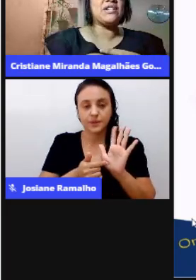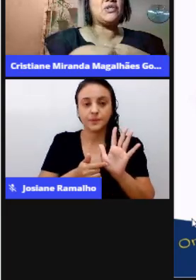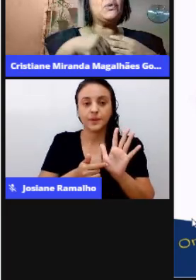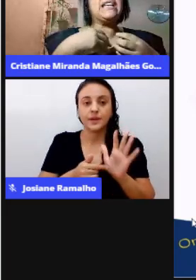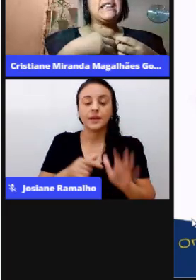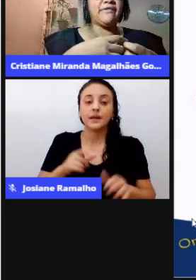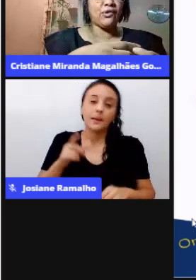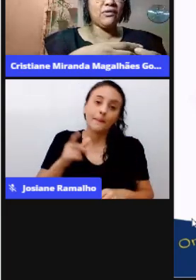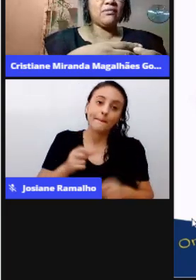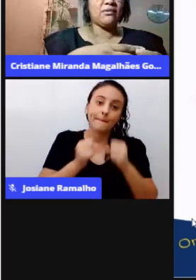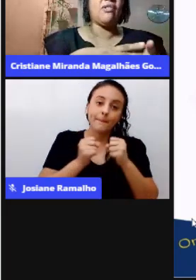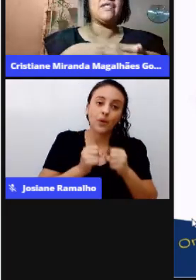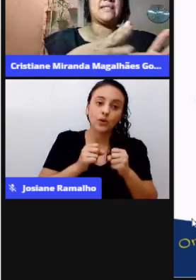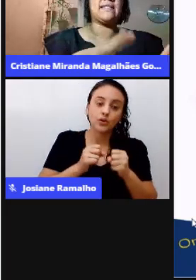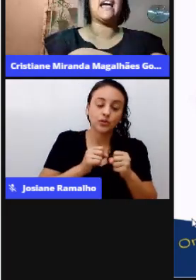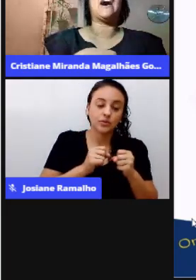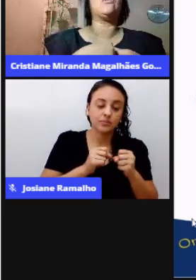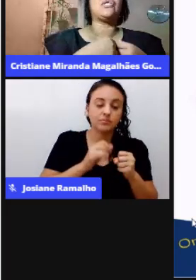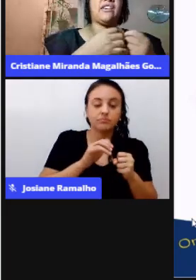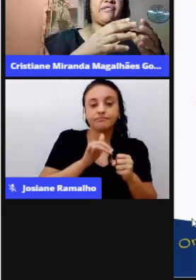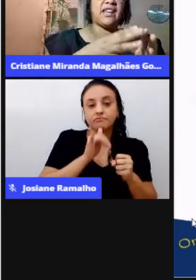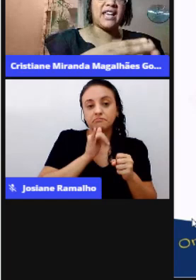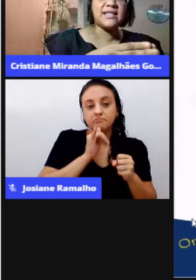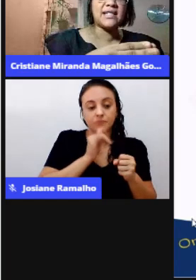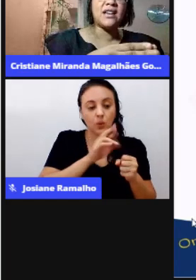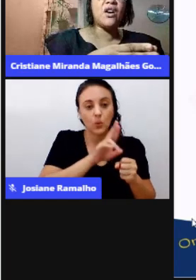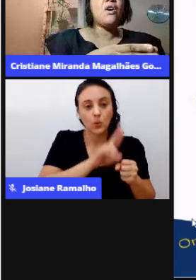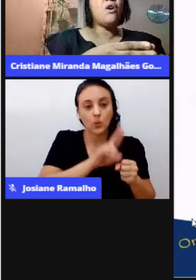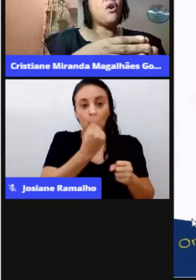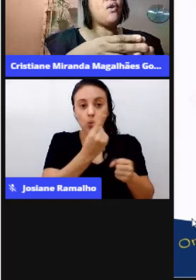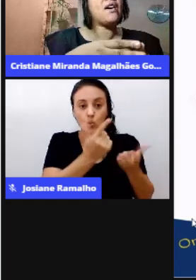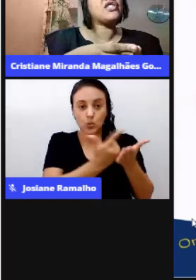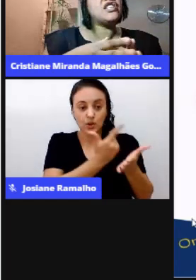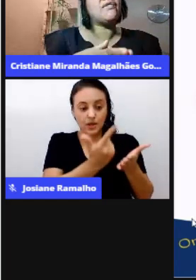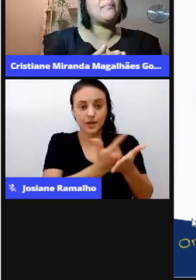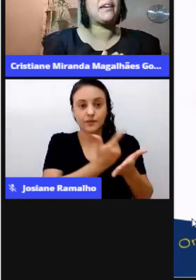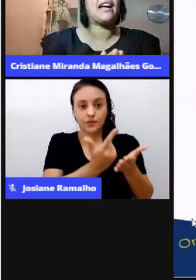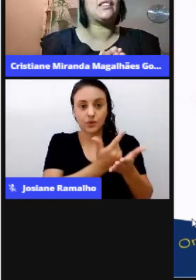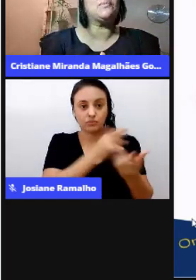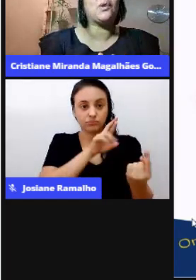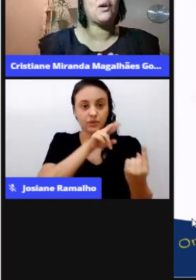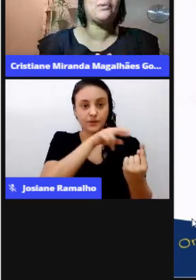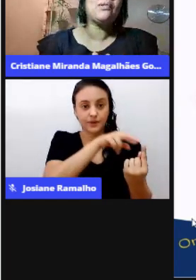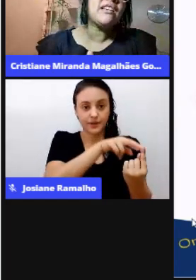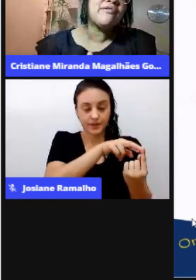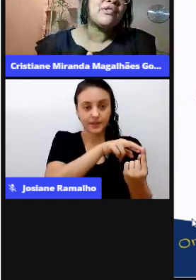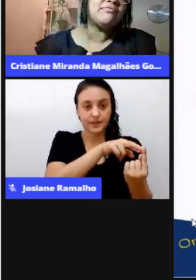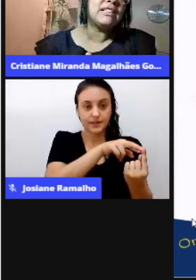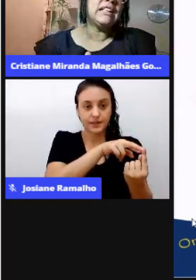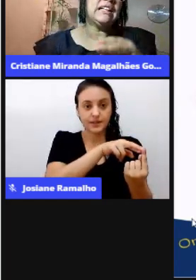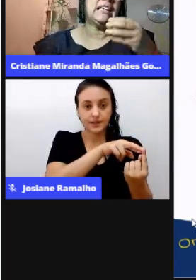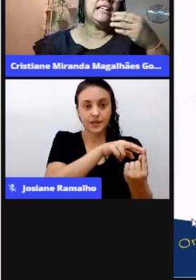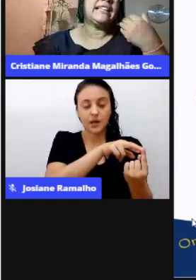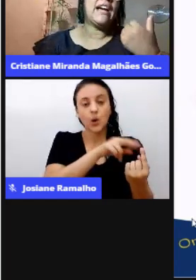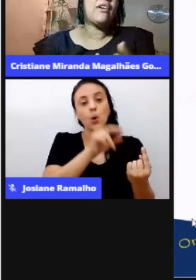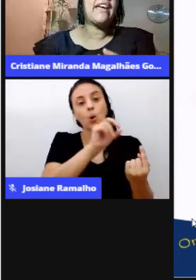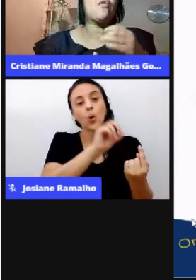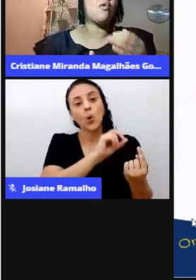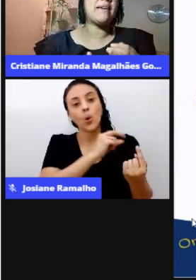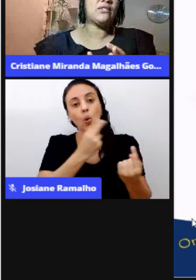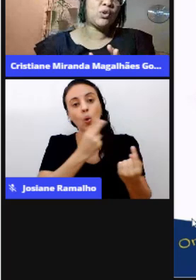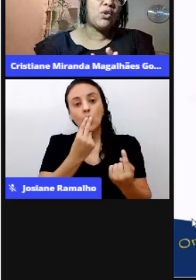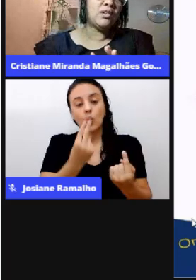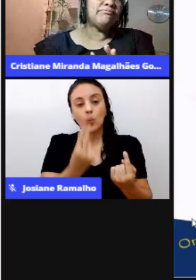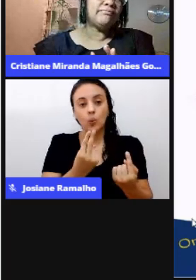o saber de um livro oficial de referência, ou a gente vai pegar do próprio livro que